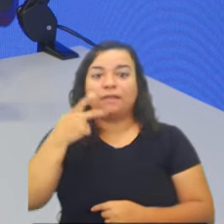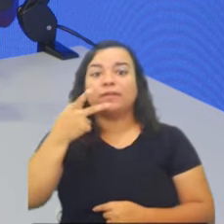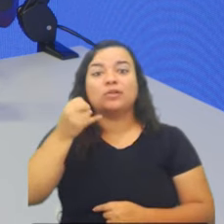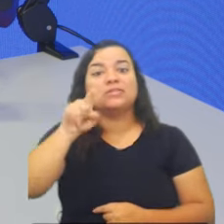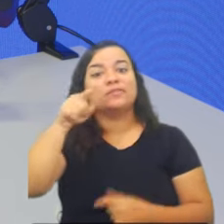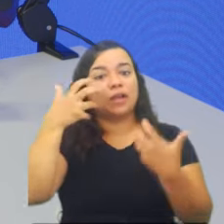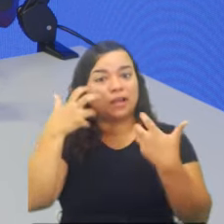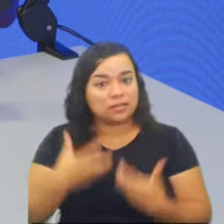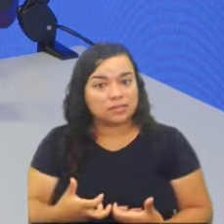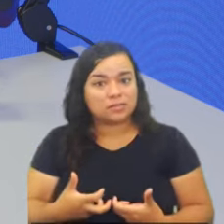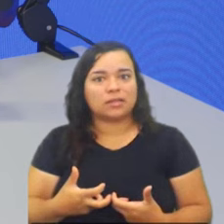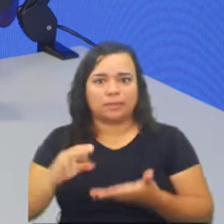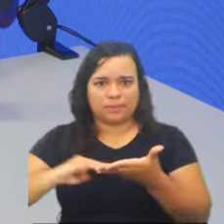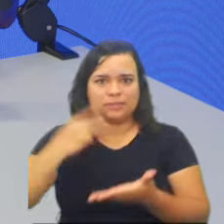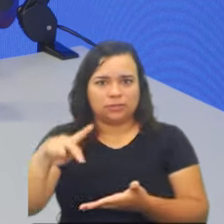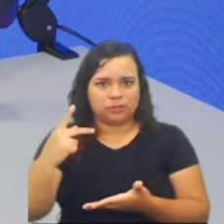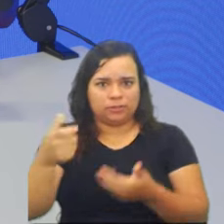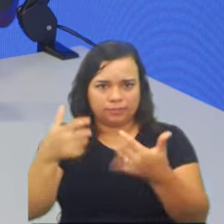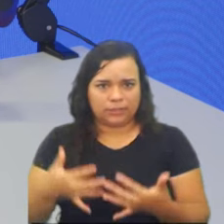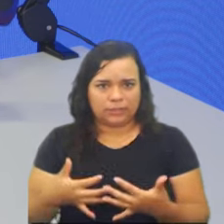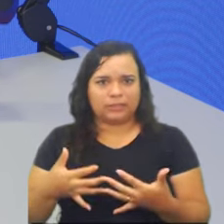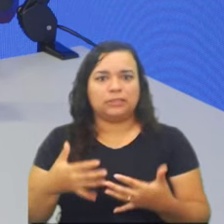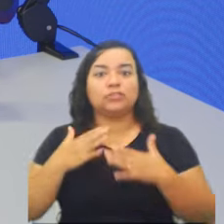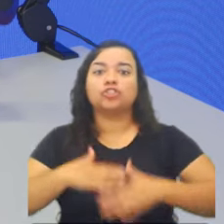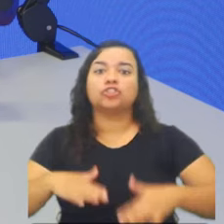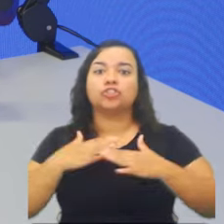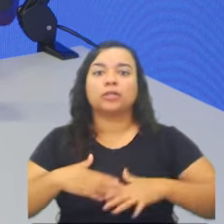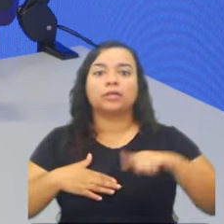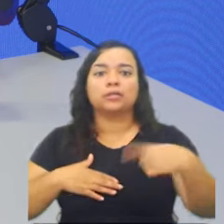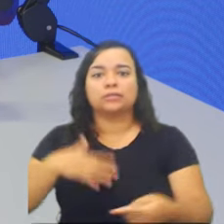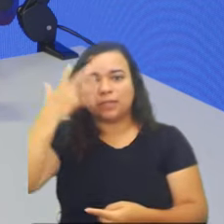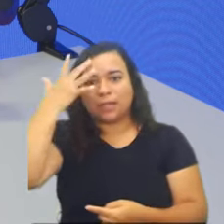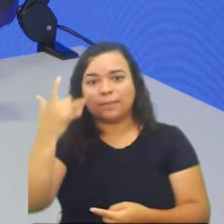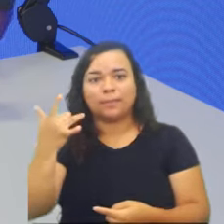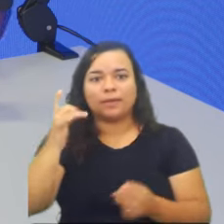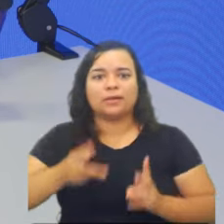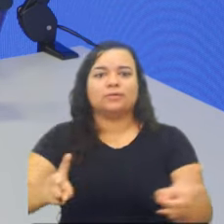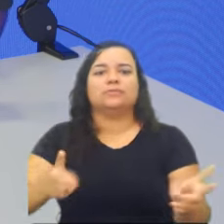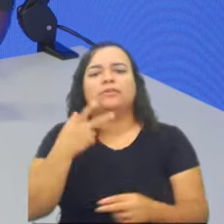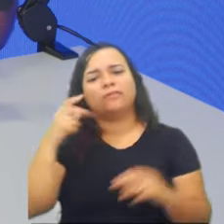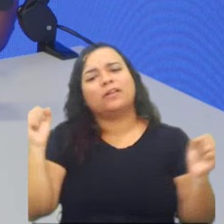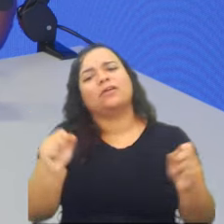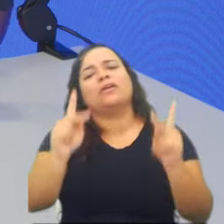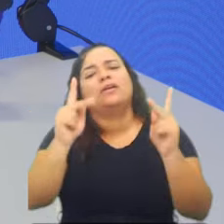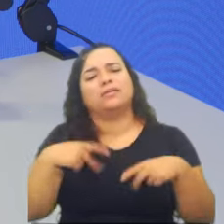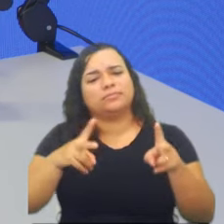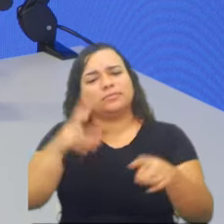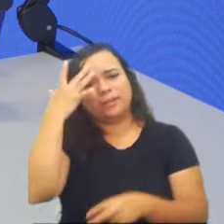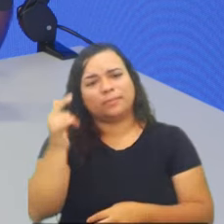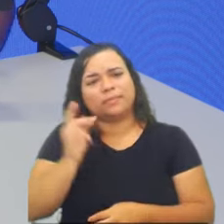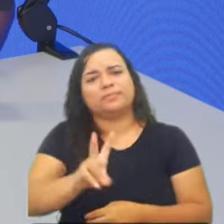você tiver cansada foi esta a mensagem dela descansa e continua amanhã ah falei pronto bora deixa